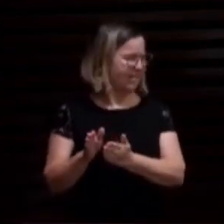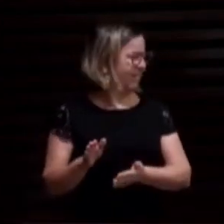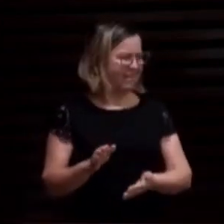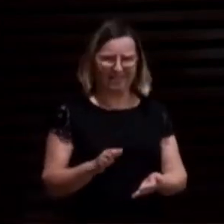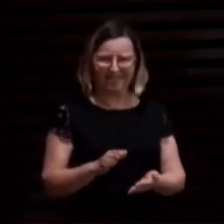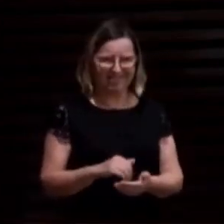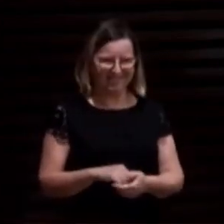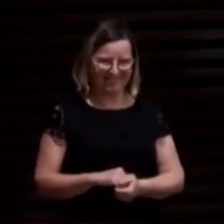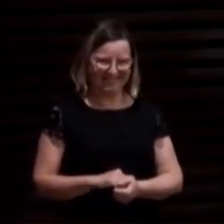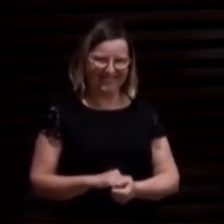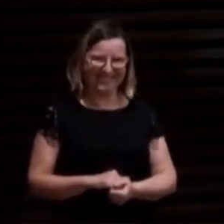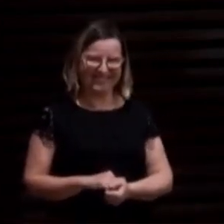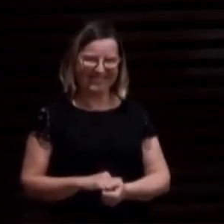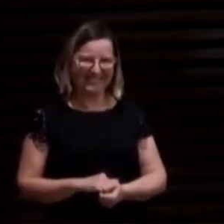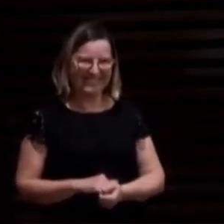fugitivos.